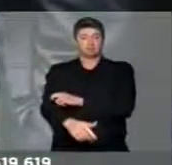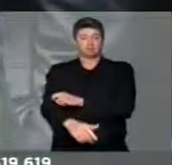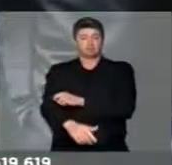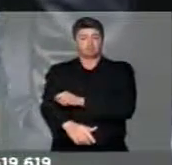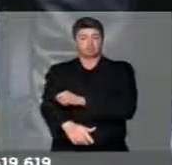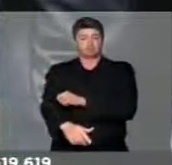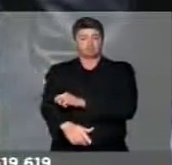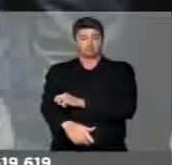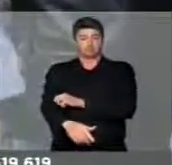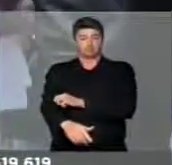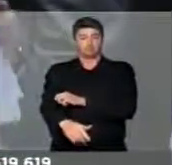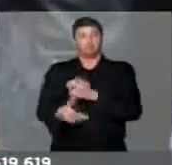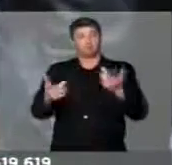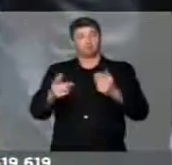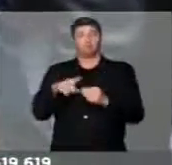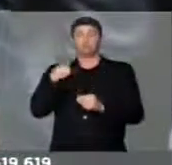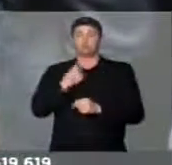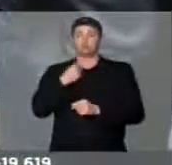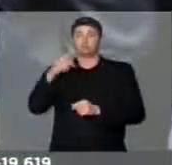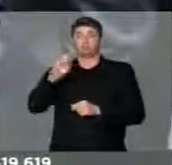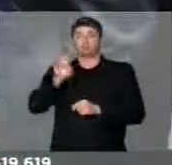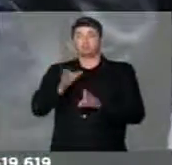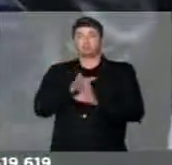originais portanto o nosso psb encaminhou voto sim